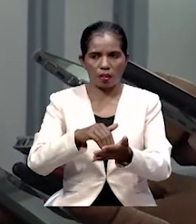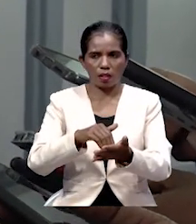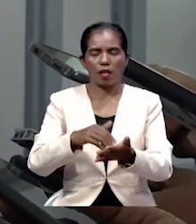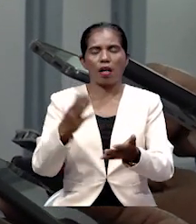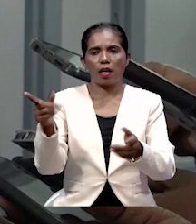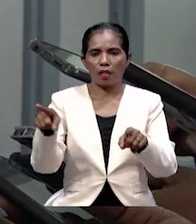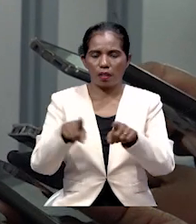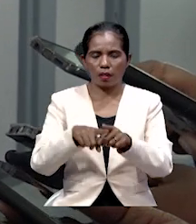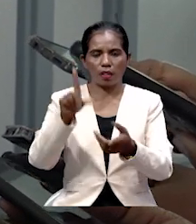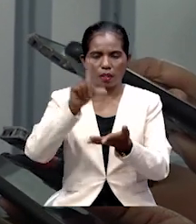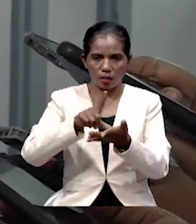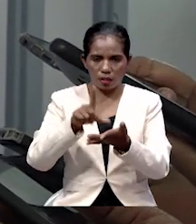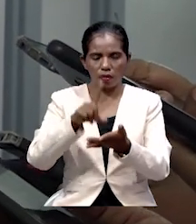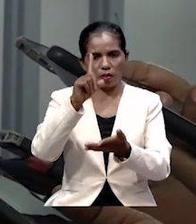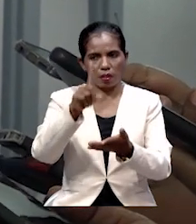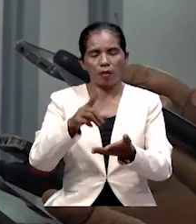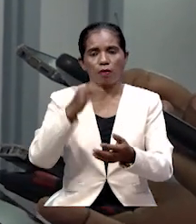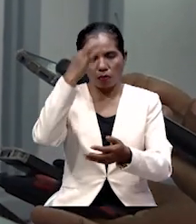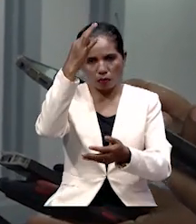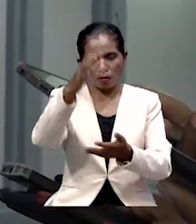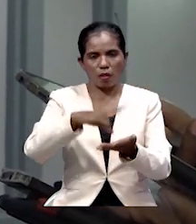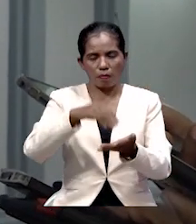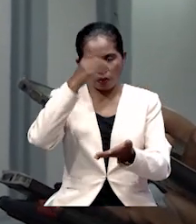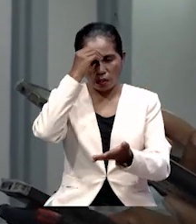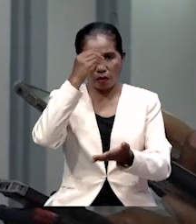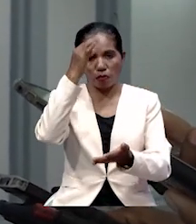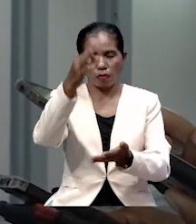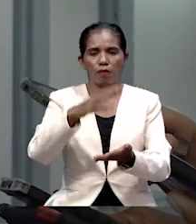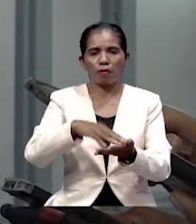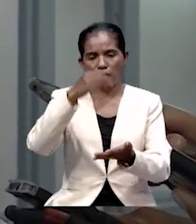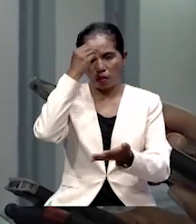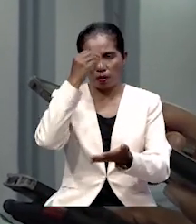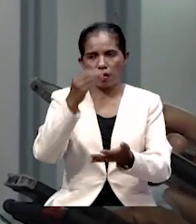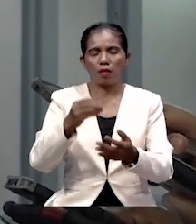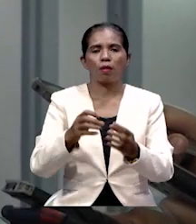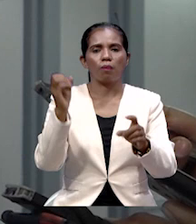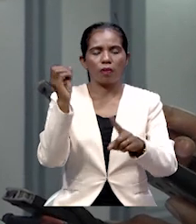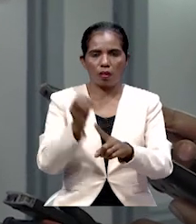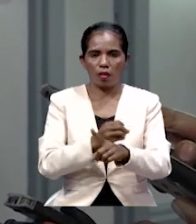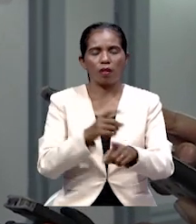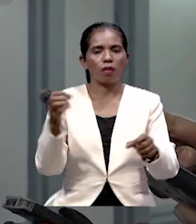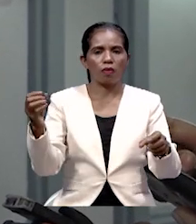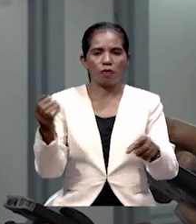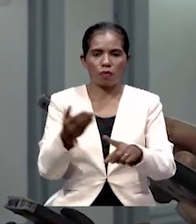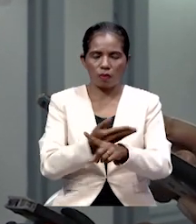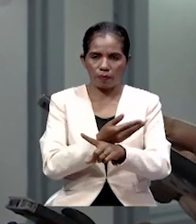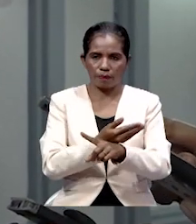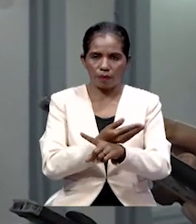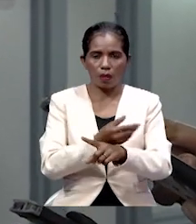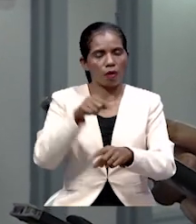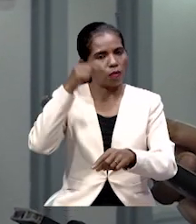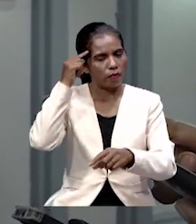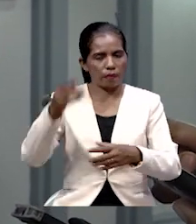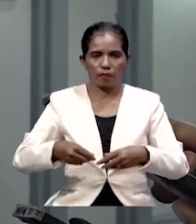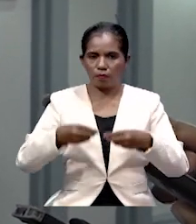ida lisan na agora ba oin tenga prenda tu agora ba oin ho oportunidade fon nebe uma governo fo